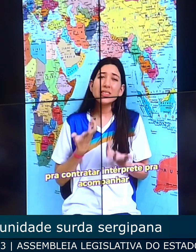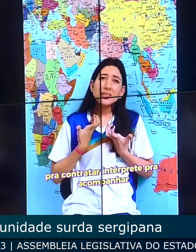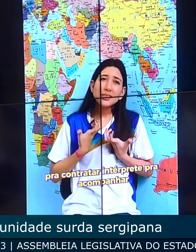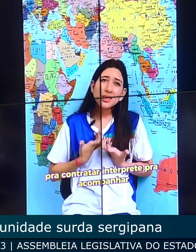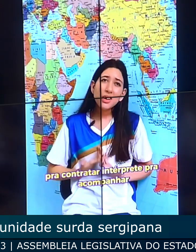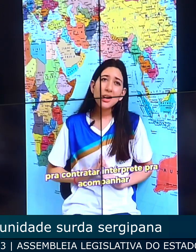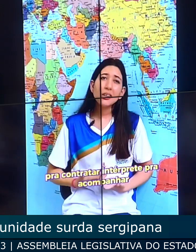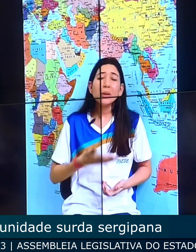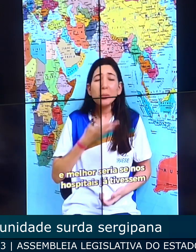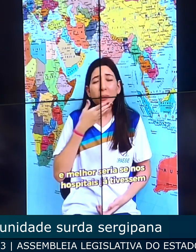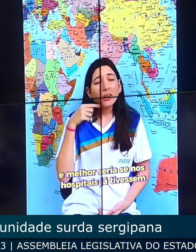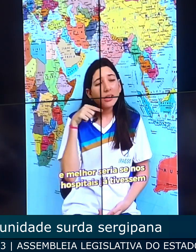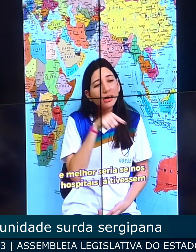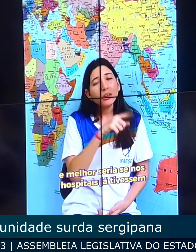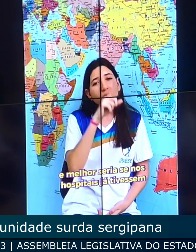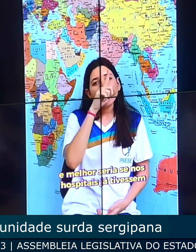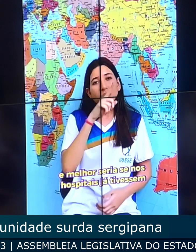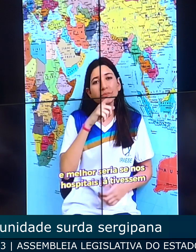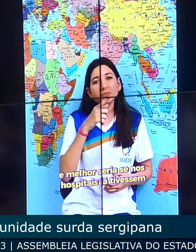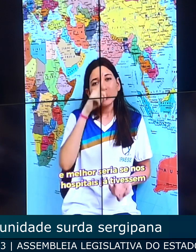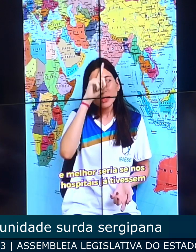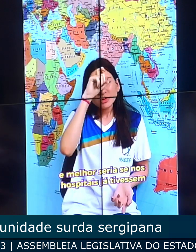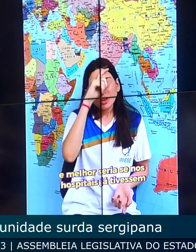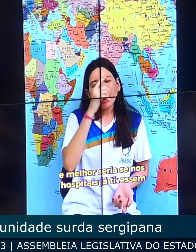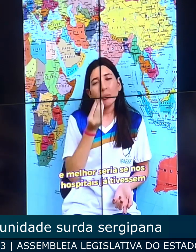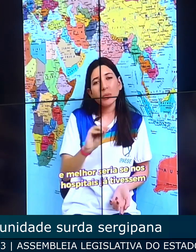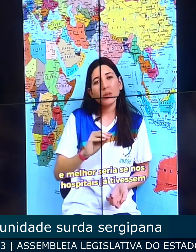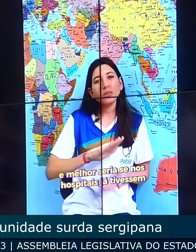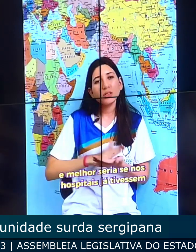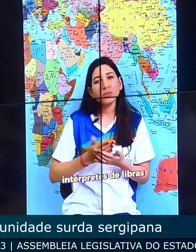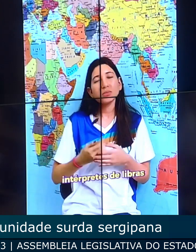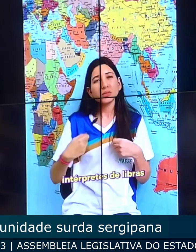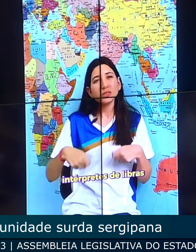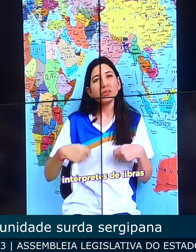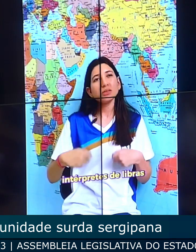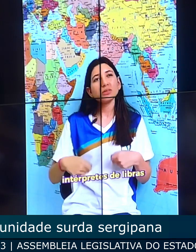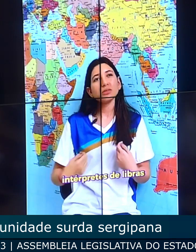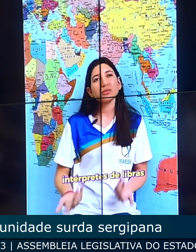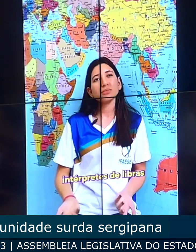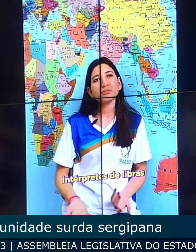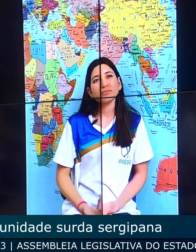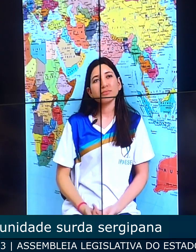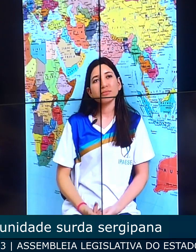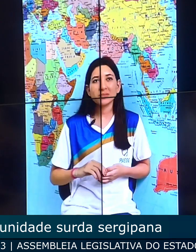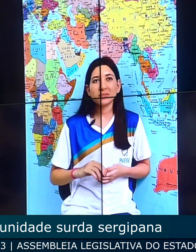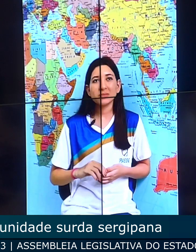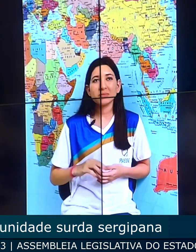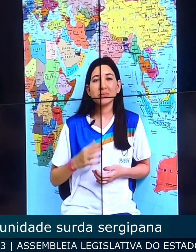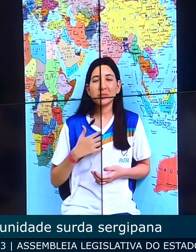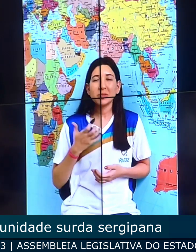para acompanhar. E melhor seria se nos hospitais já tivesse intérpretes de Libras.